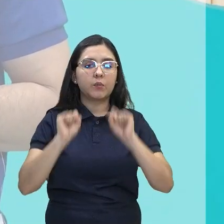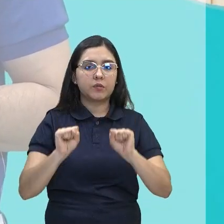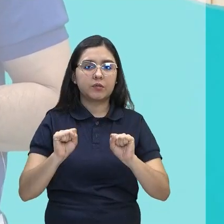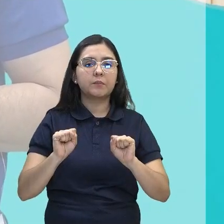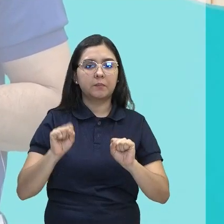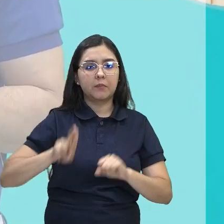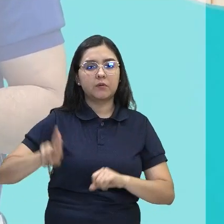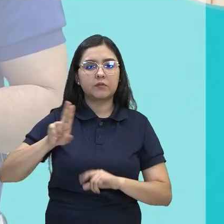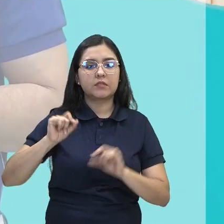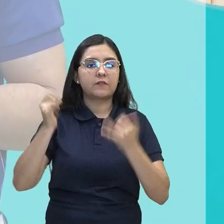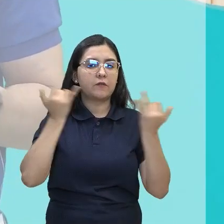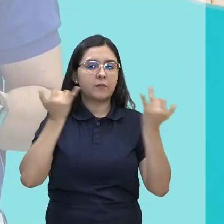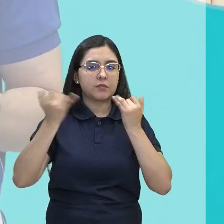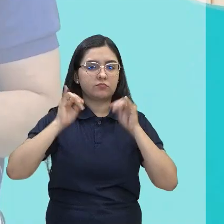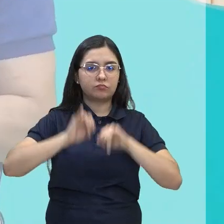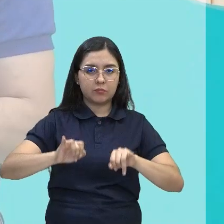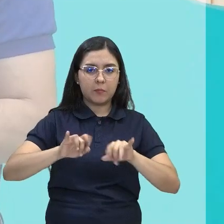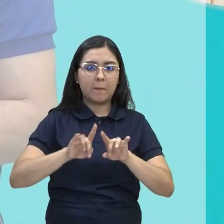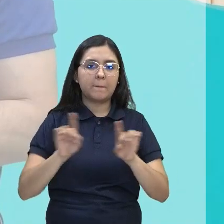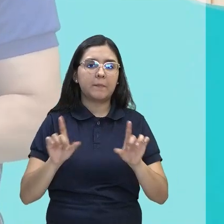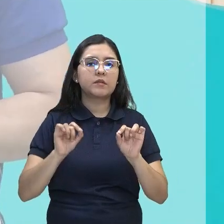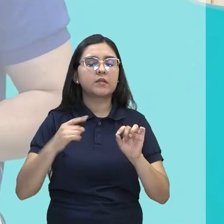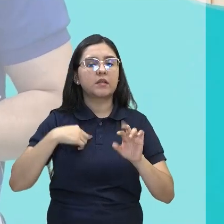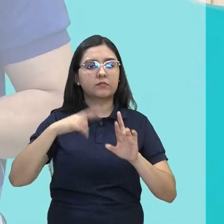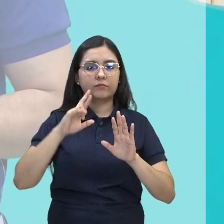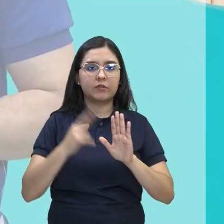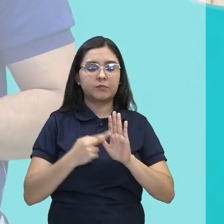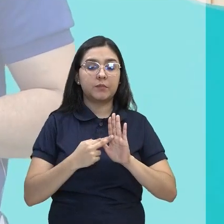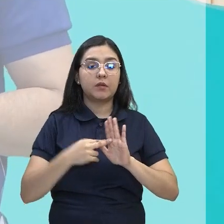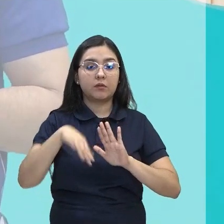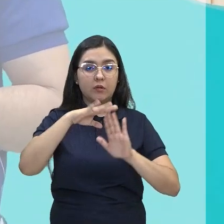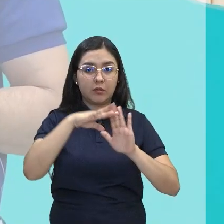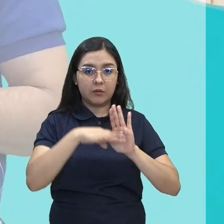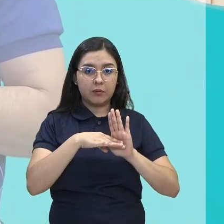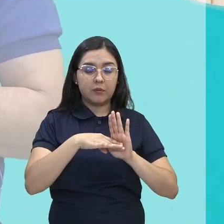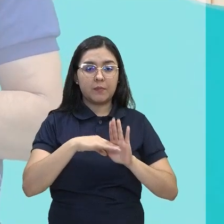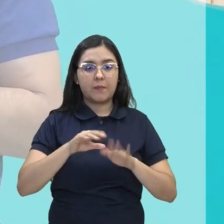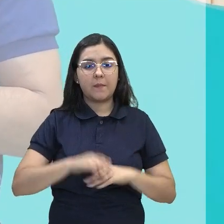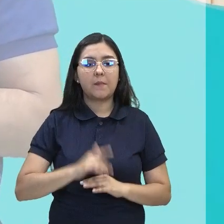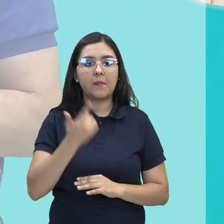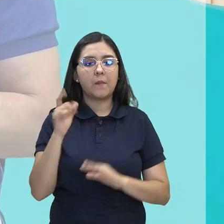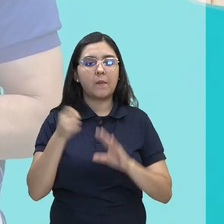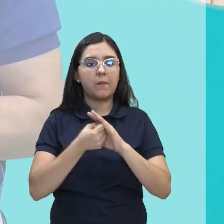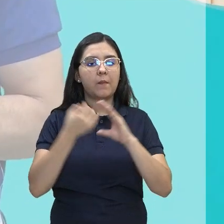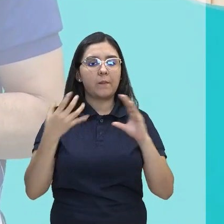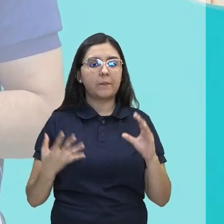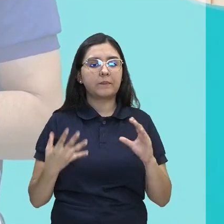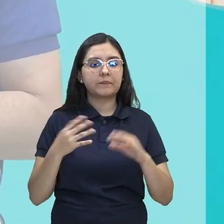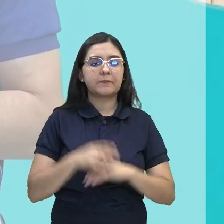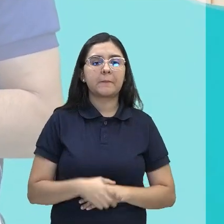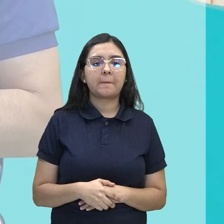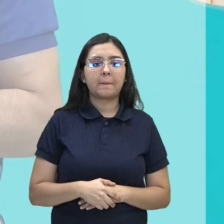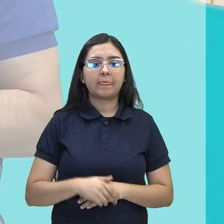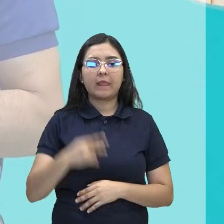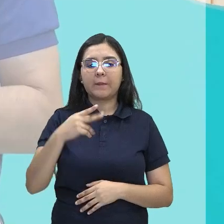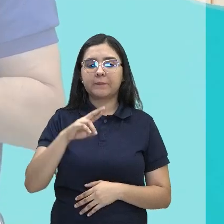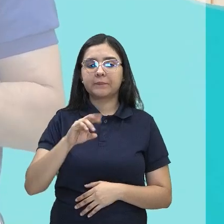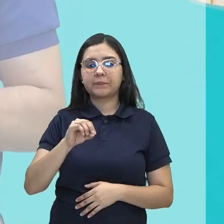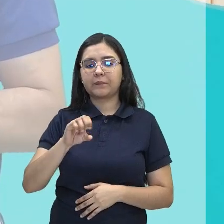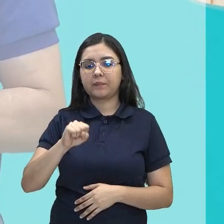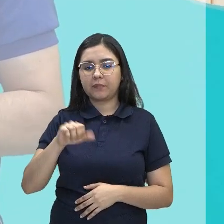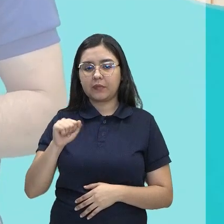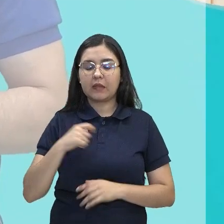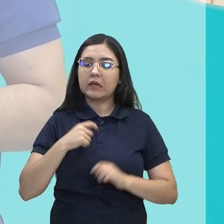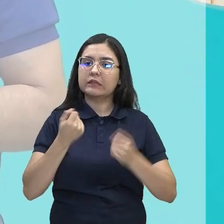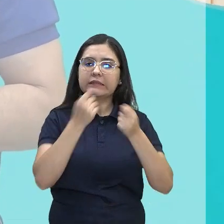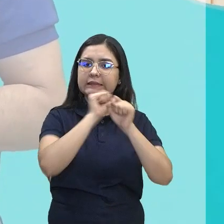a passar essa informação, mas já não respeita um padrão, tá? Mais um aspecto relacionado à prosa, maior clareza. O